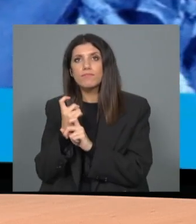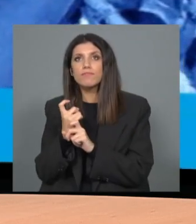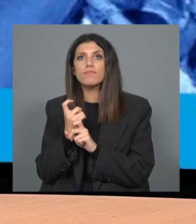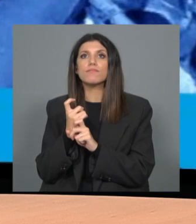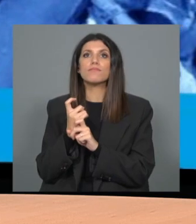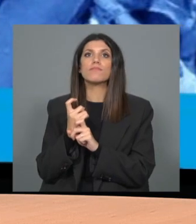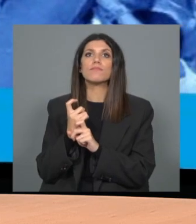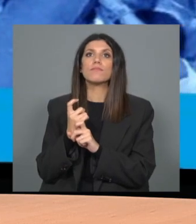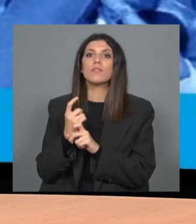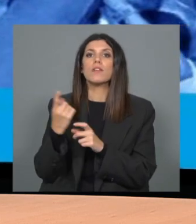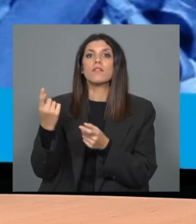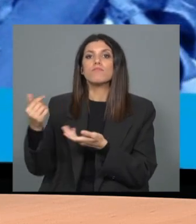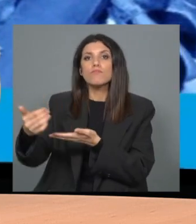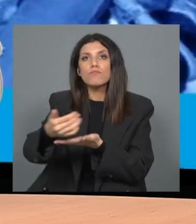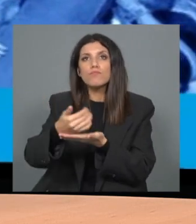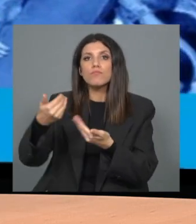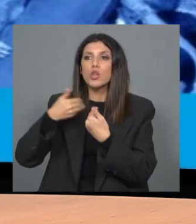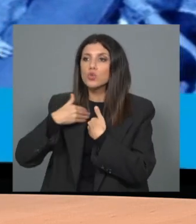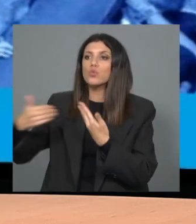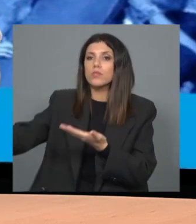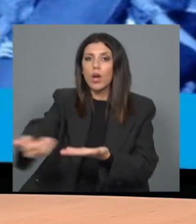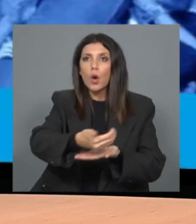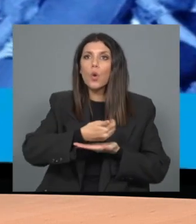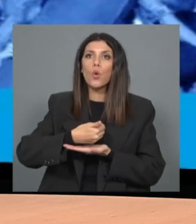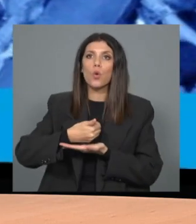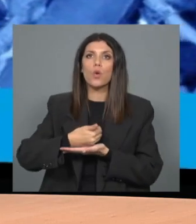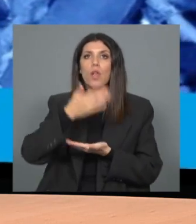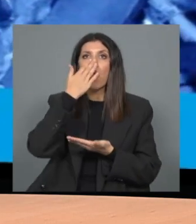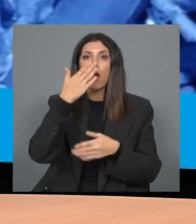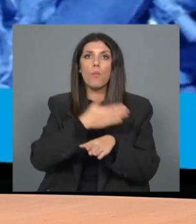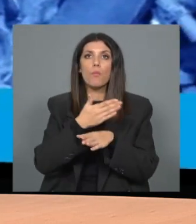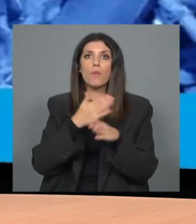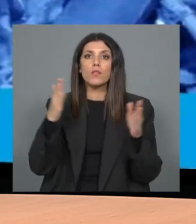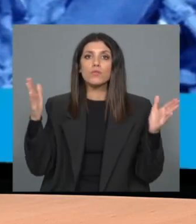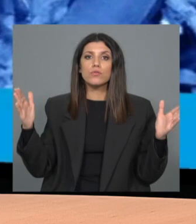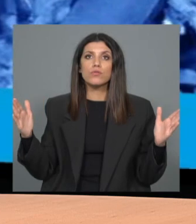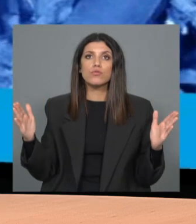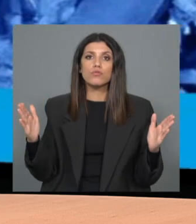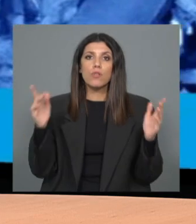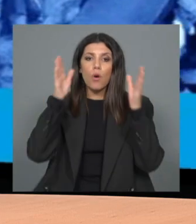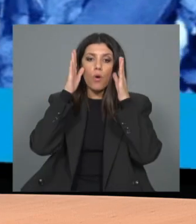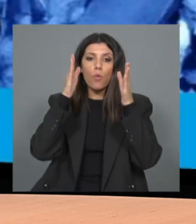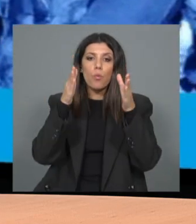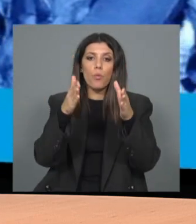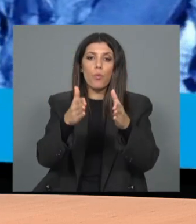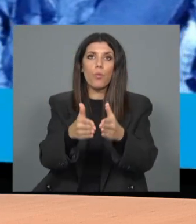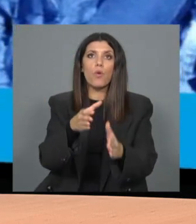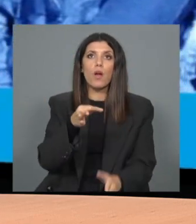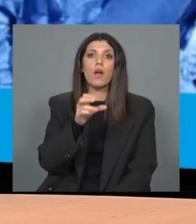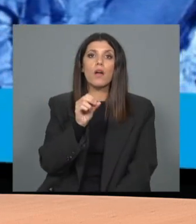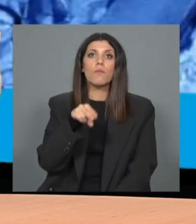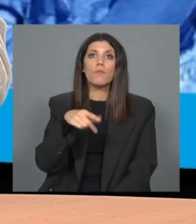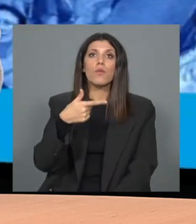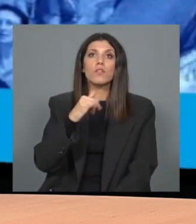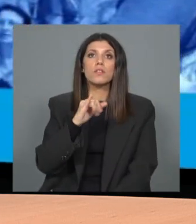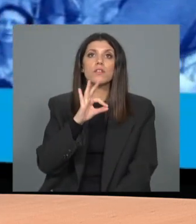de contributos, e acaba por ser um momento culminante, o pontificado. Nós, quando o sínodo acabar, o pontificado terá 11